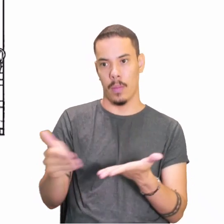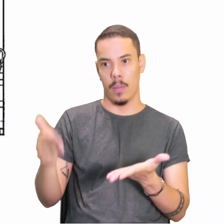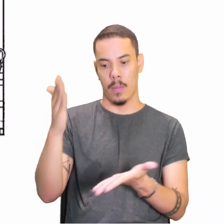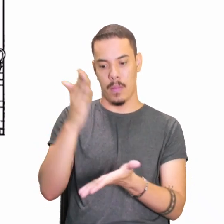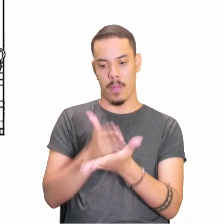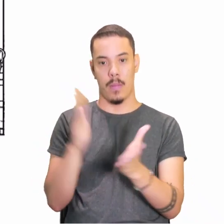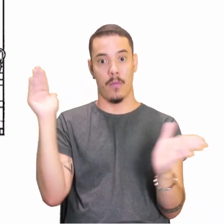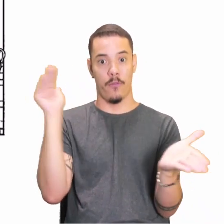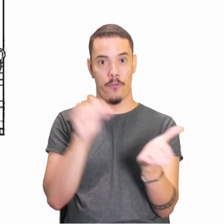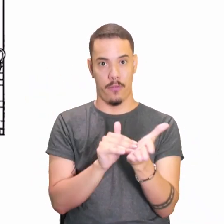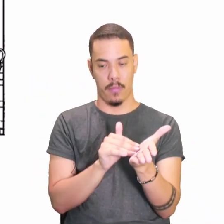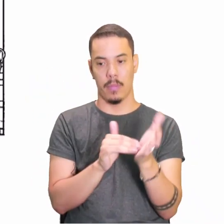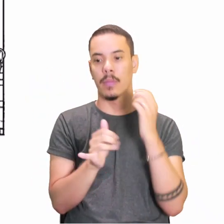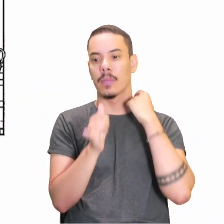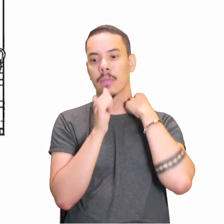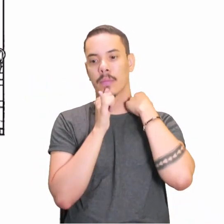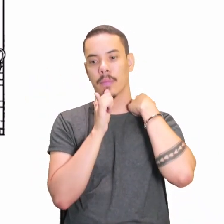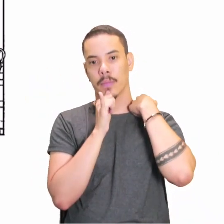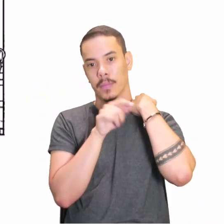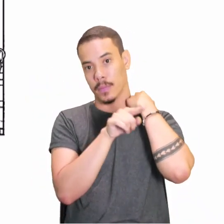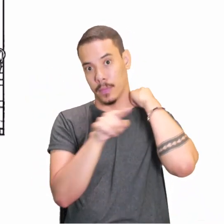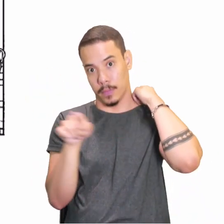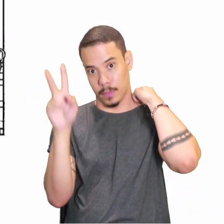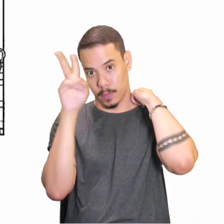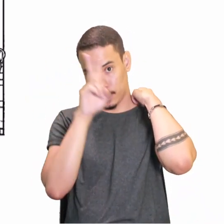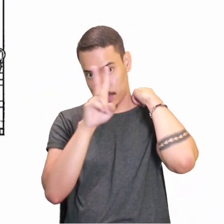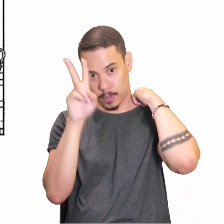como, por exemplo, esse enredo aqui que você está vendo,